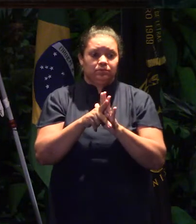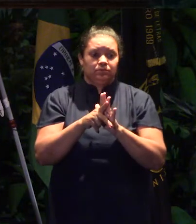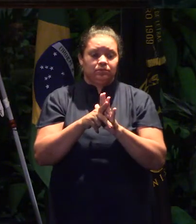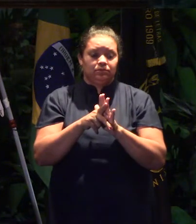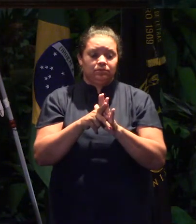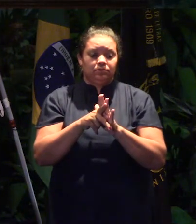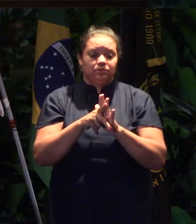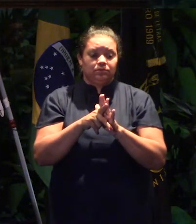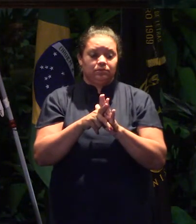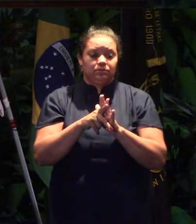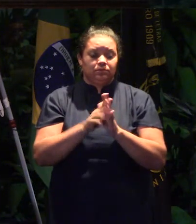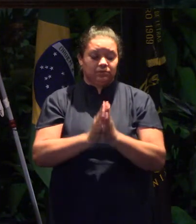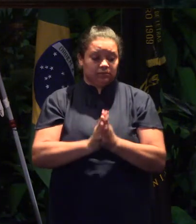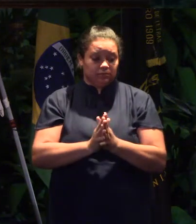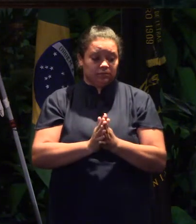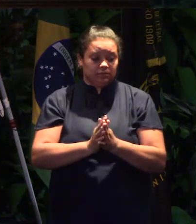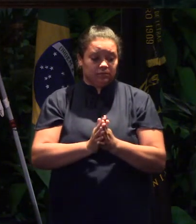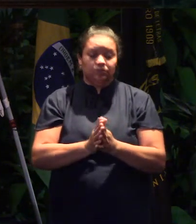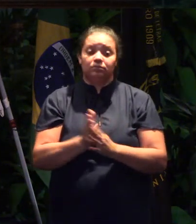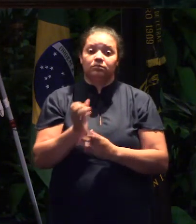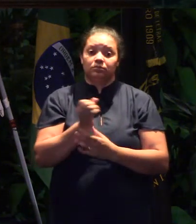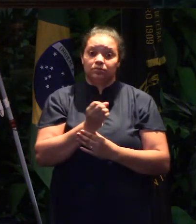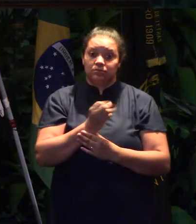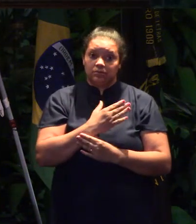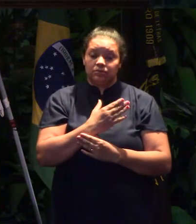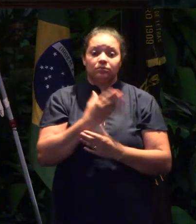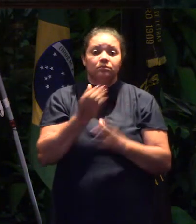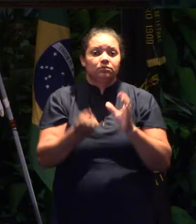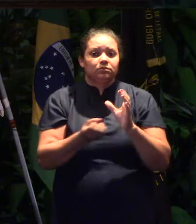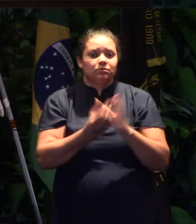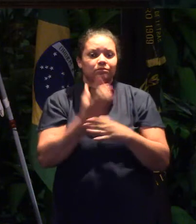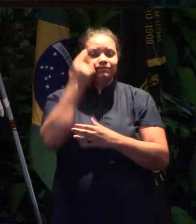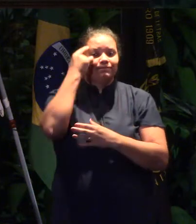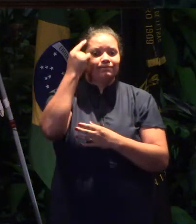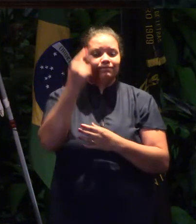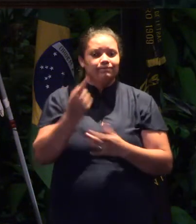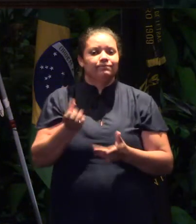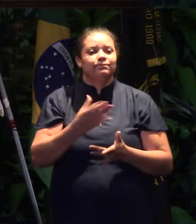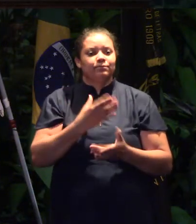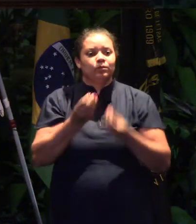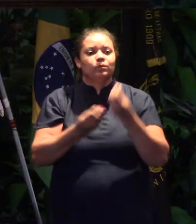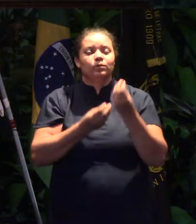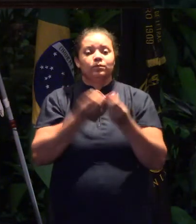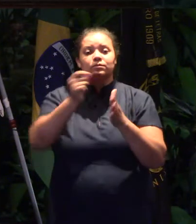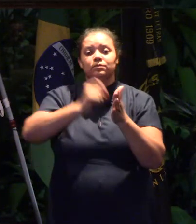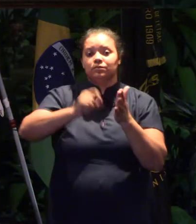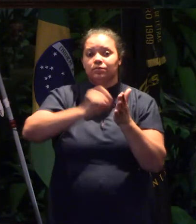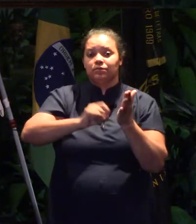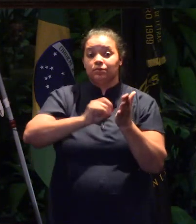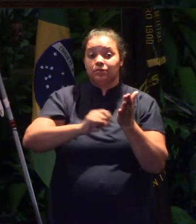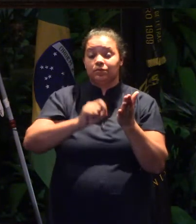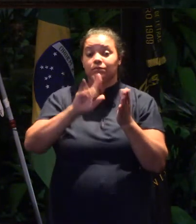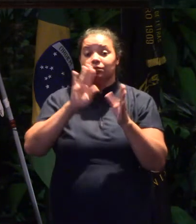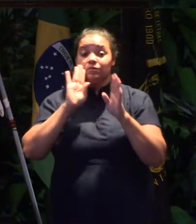possibilidade de se fazer literatura, que vem com essas novas redes, as